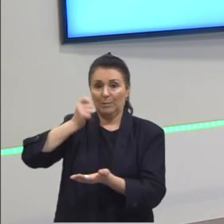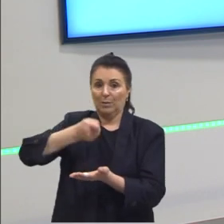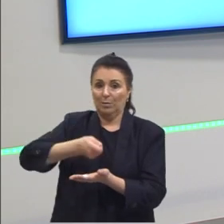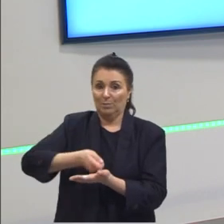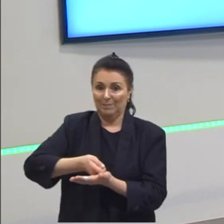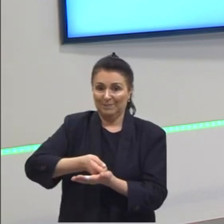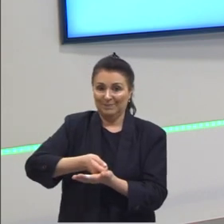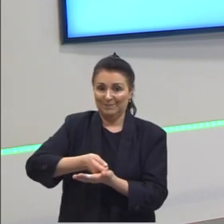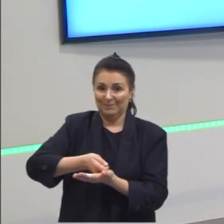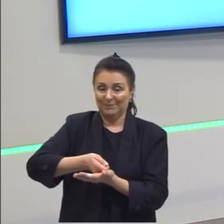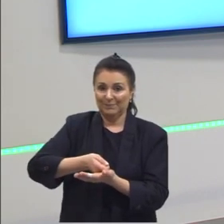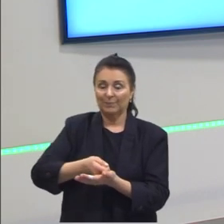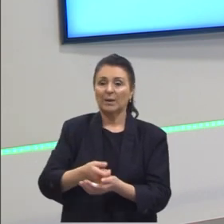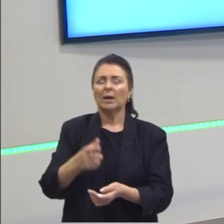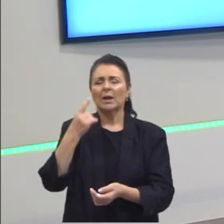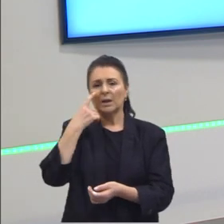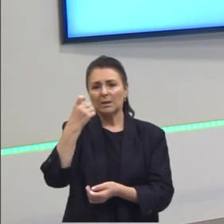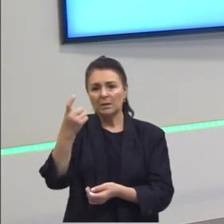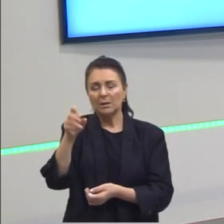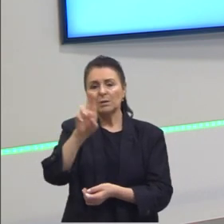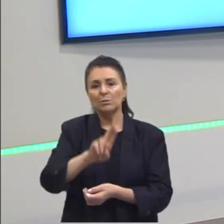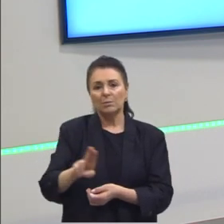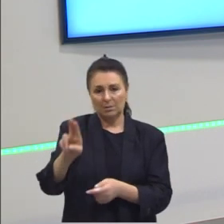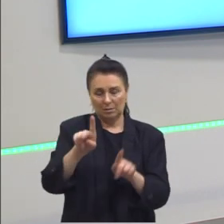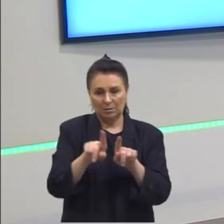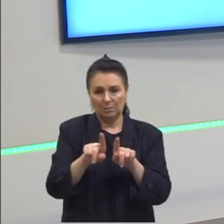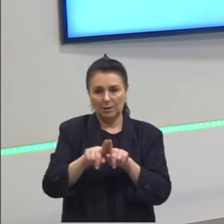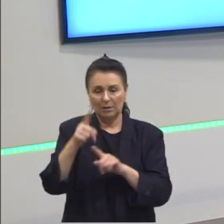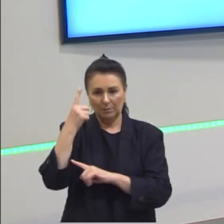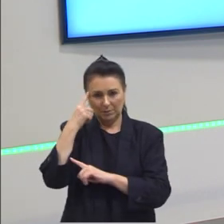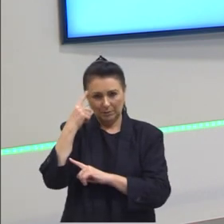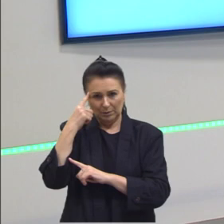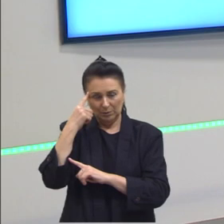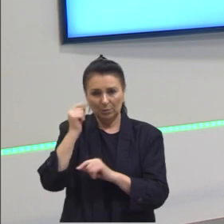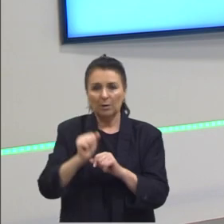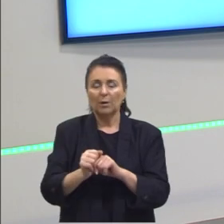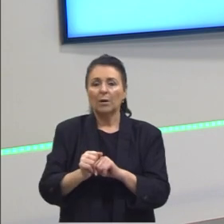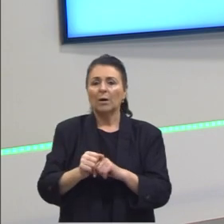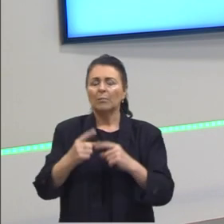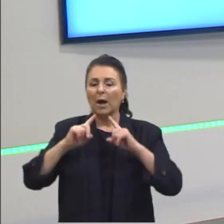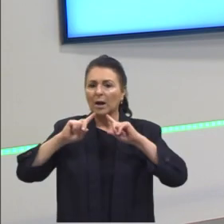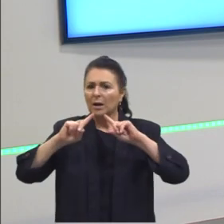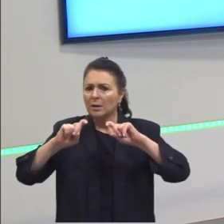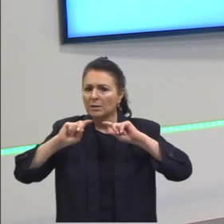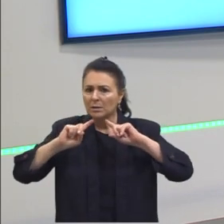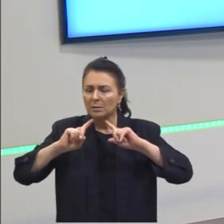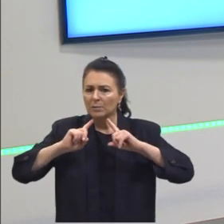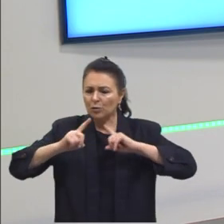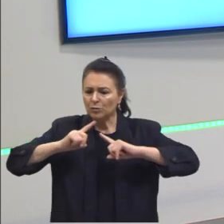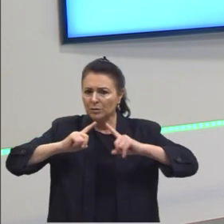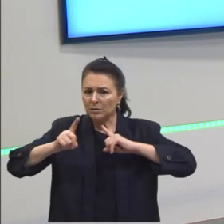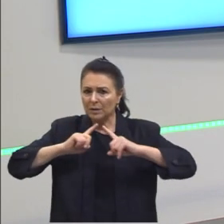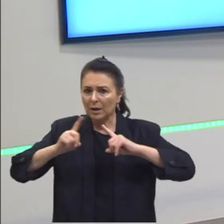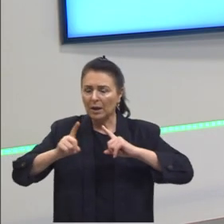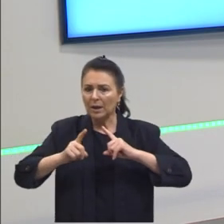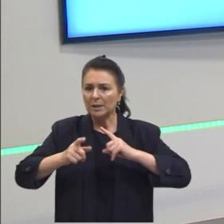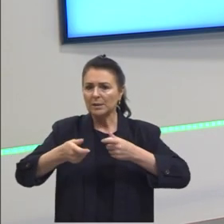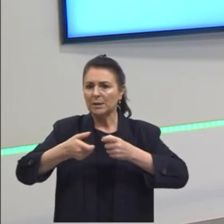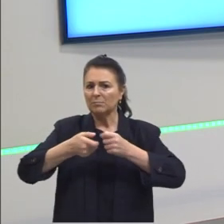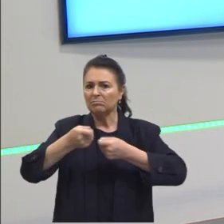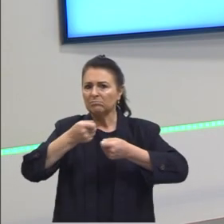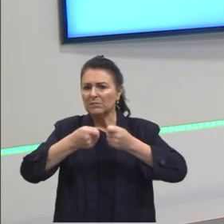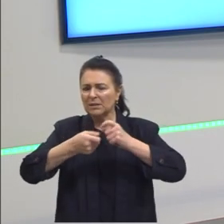do Equador e interessante usar esse momento e para criticar um pouco né esse liberalismo